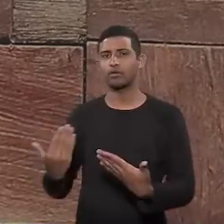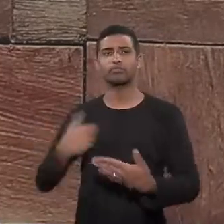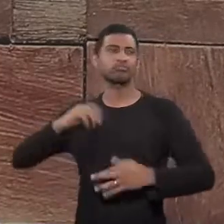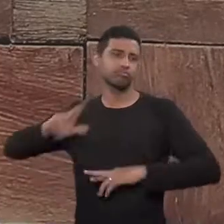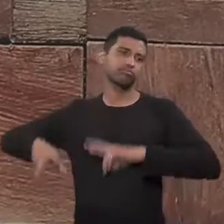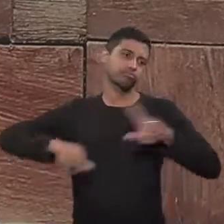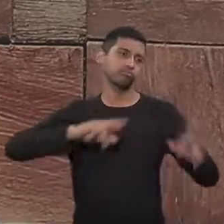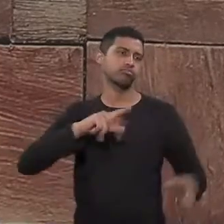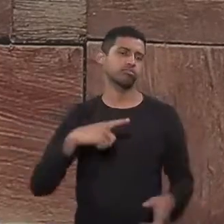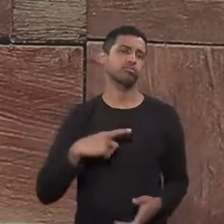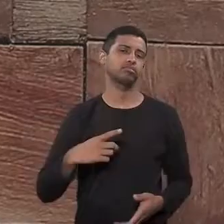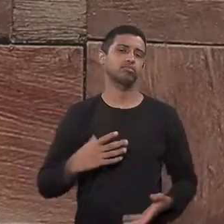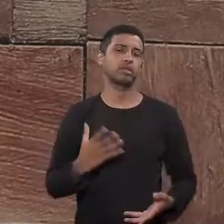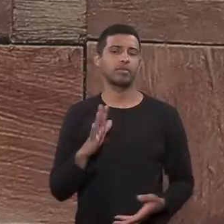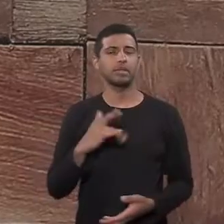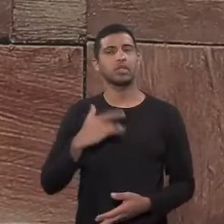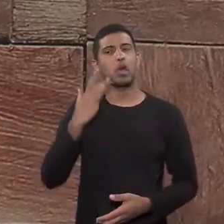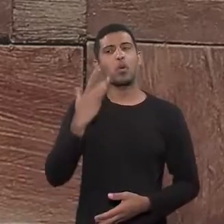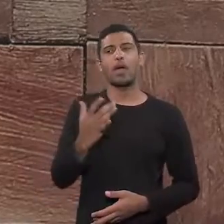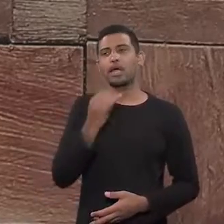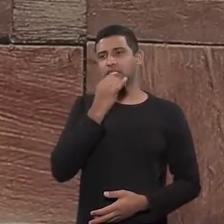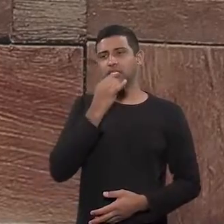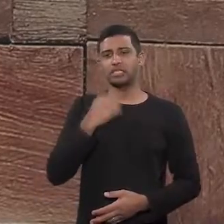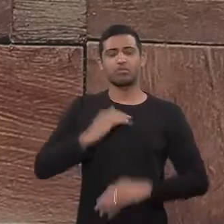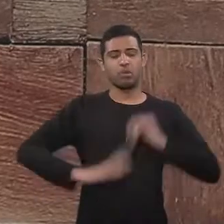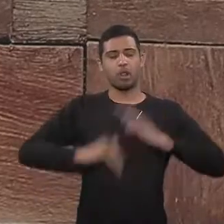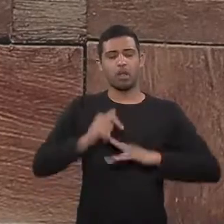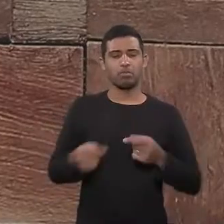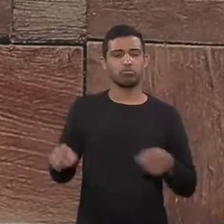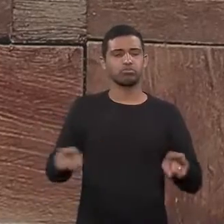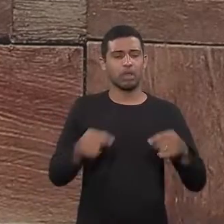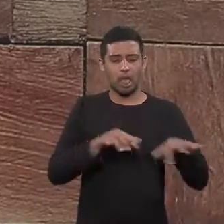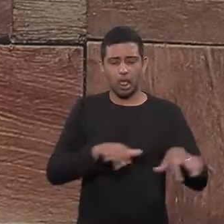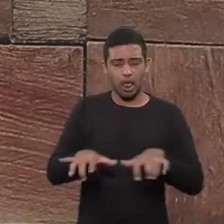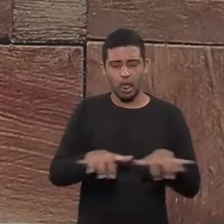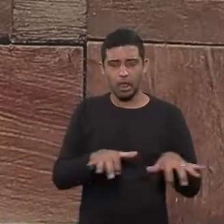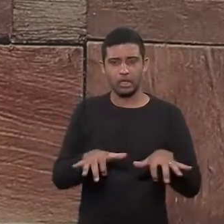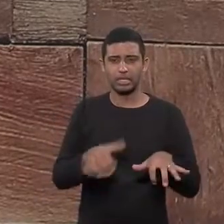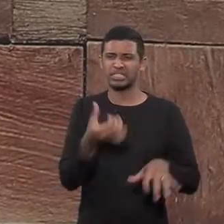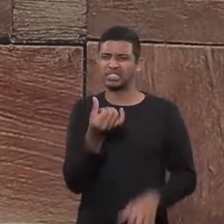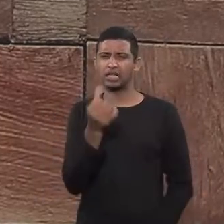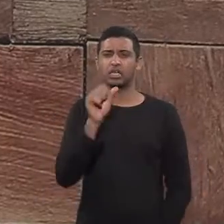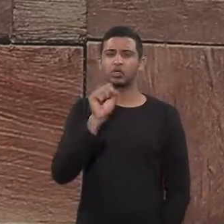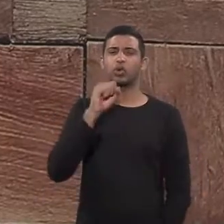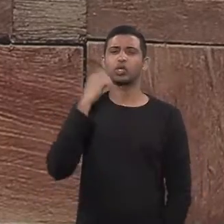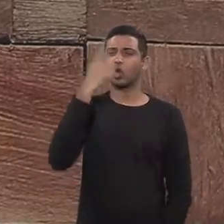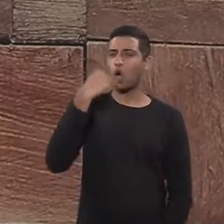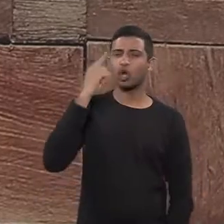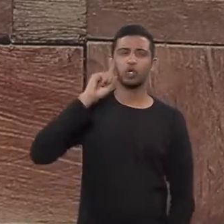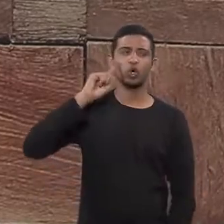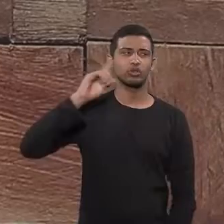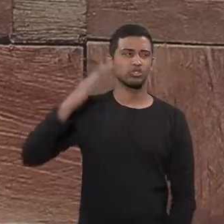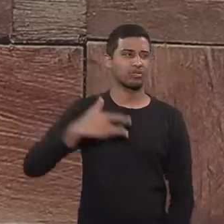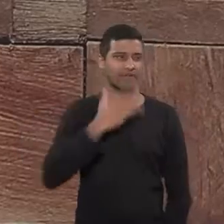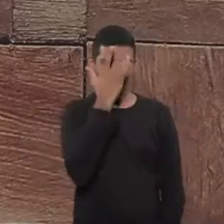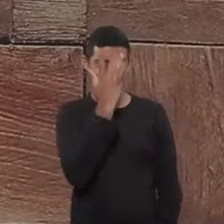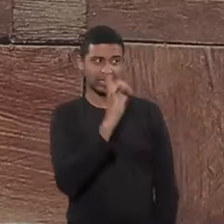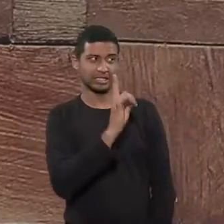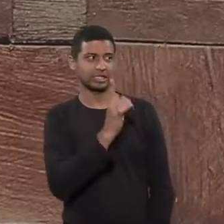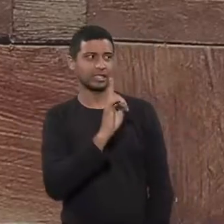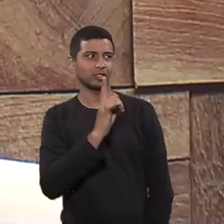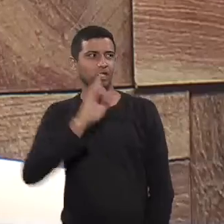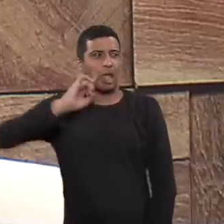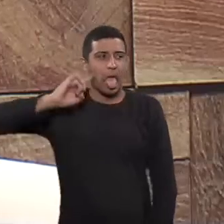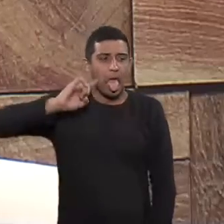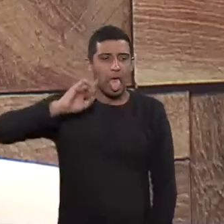então varia um pouco, mas assim, eu acredito que para um pianista 6, 8 horas é o que realmente E não é fácil, né?